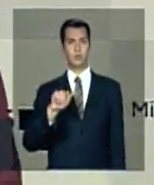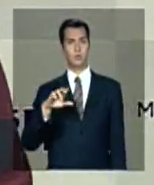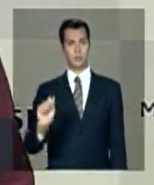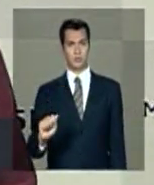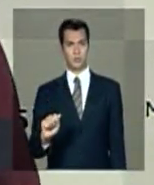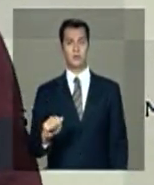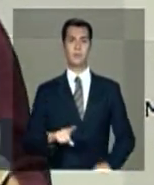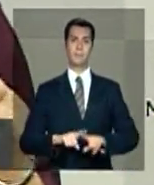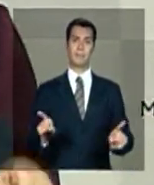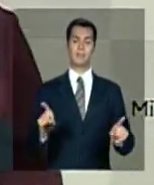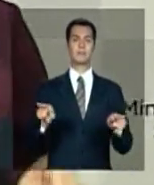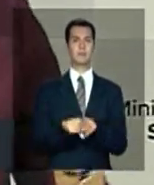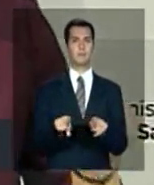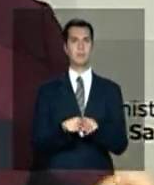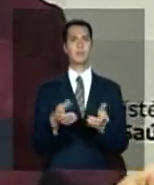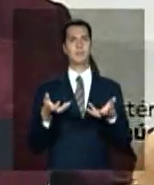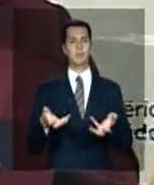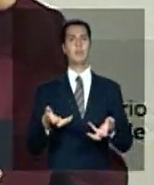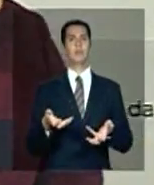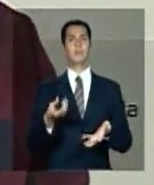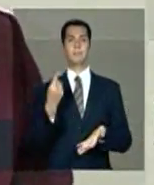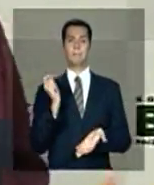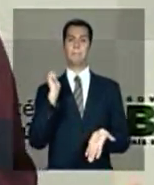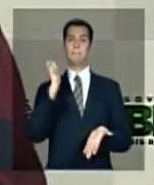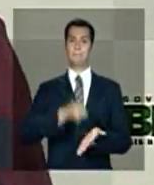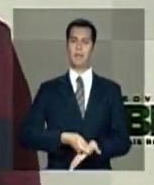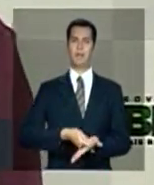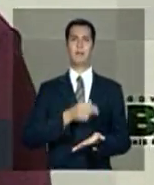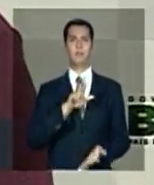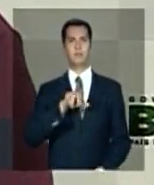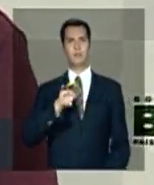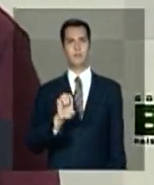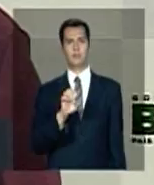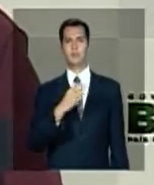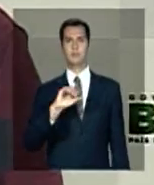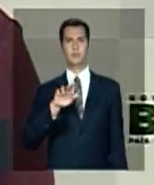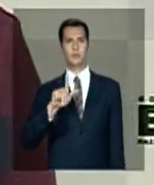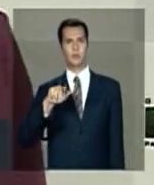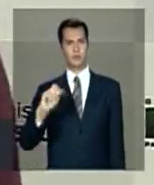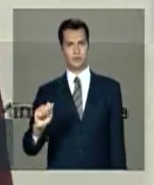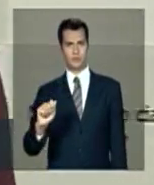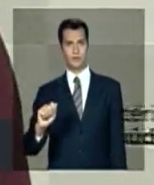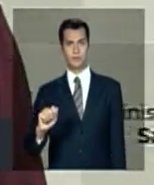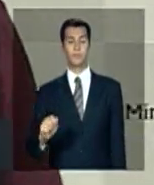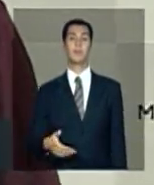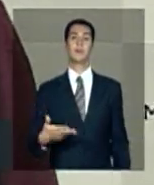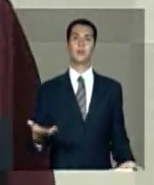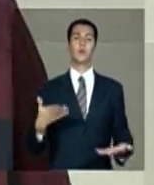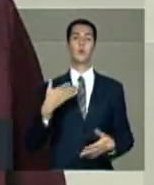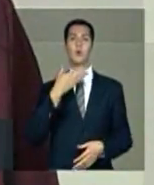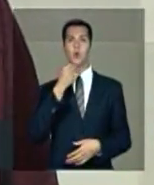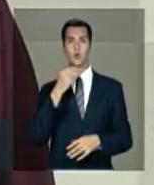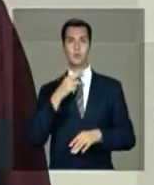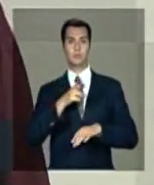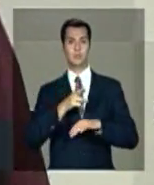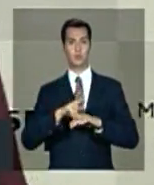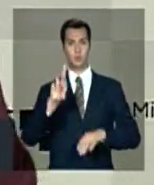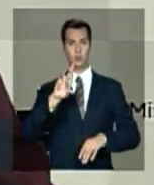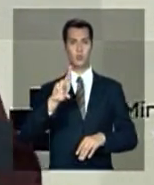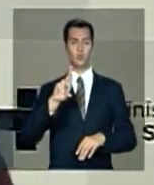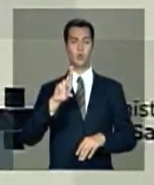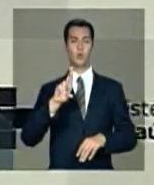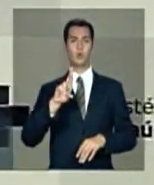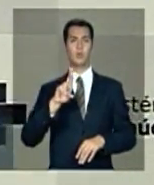e em custear as operações do rede cegonha o Ivo o Doutor Ivo administrador do hospital